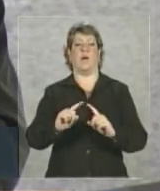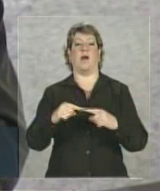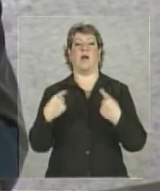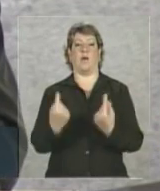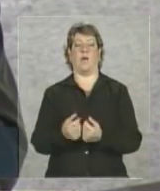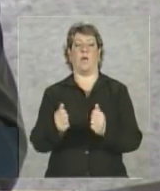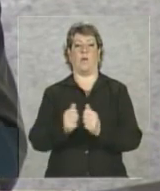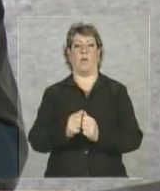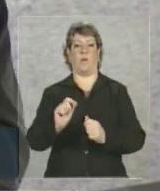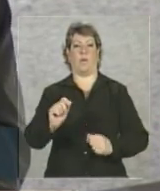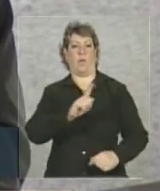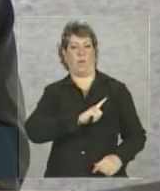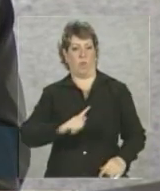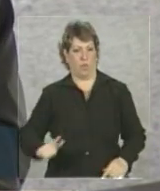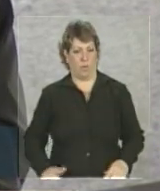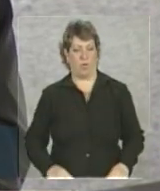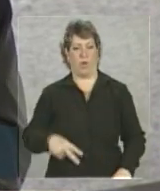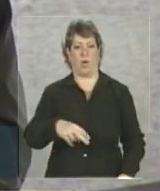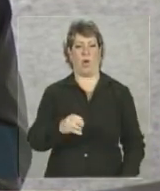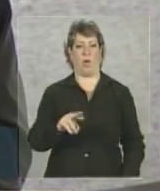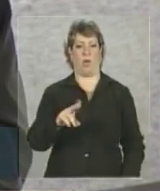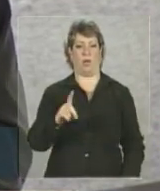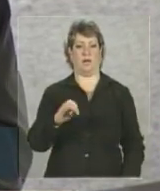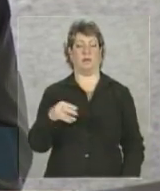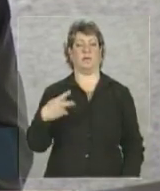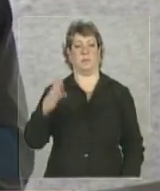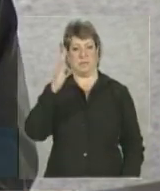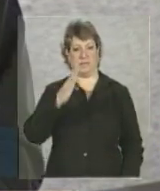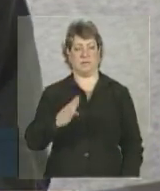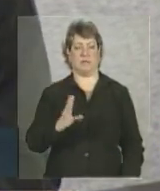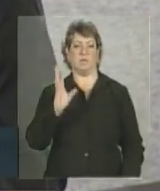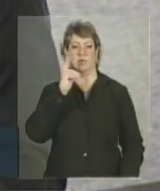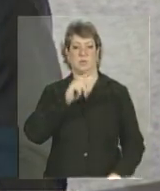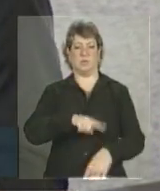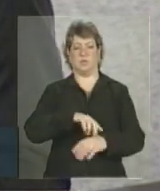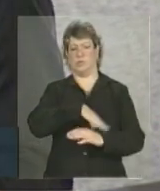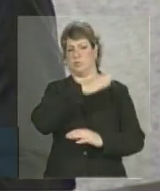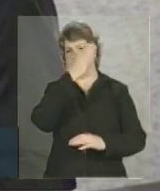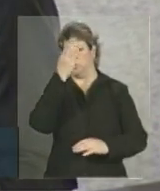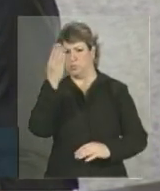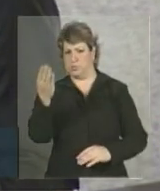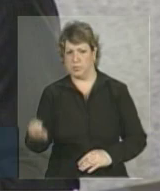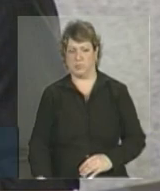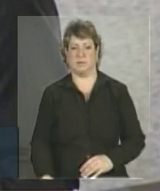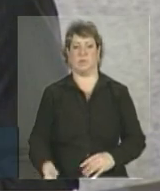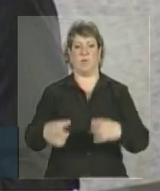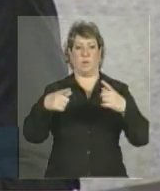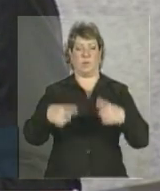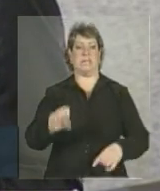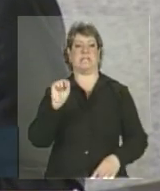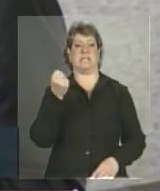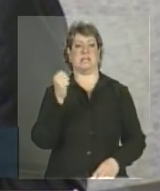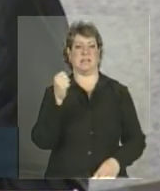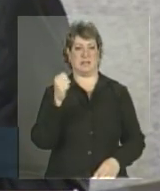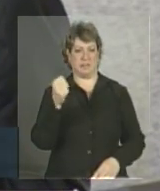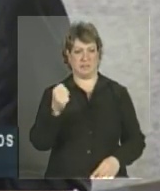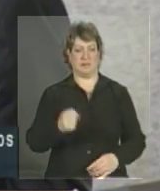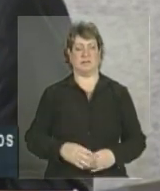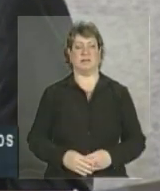com governadores do Nordeste do Brasil, durante todo o dia, lá no estado de